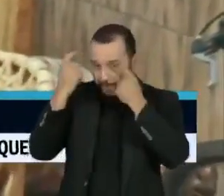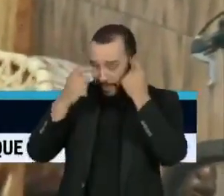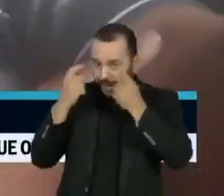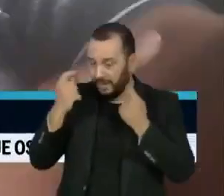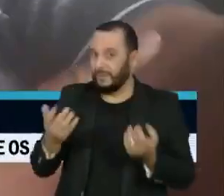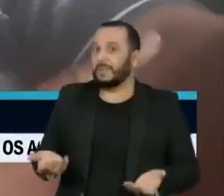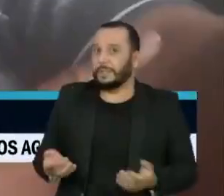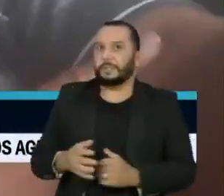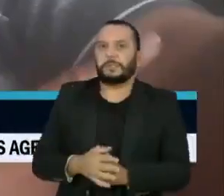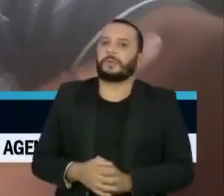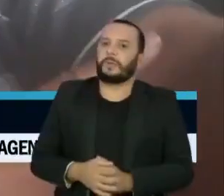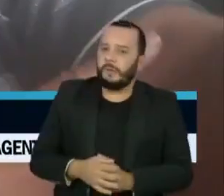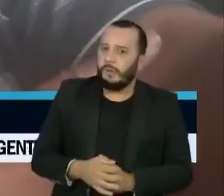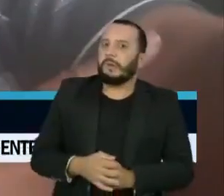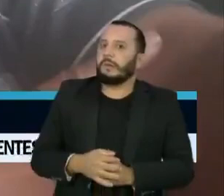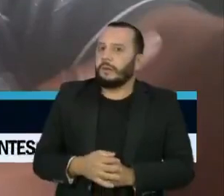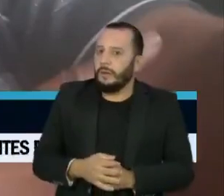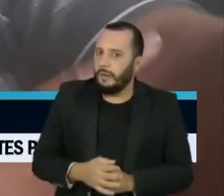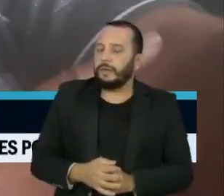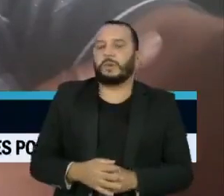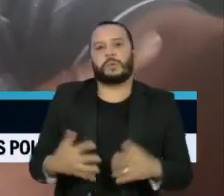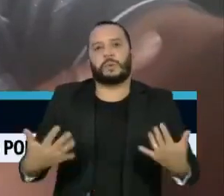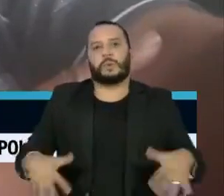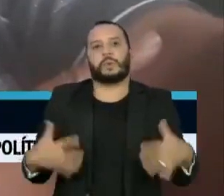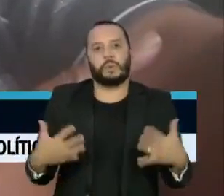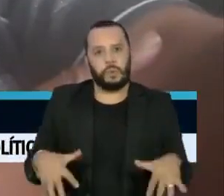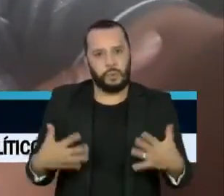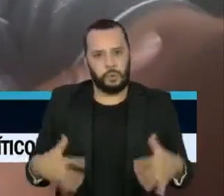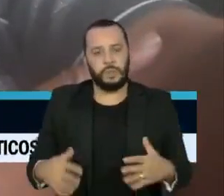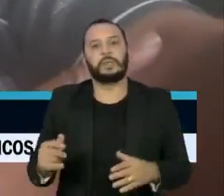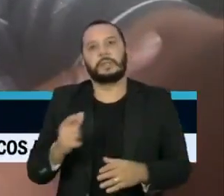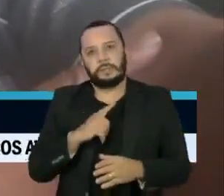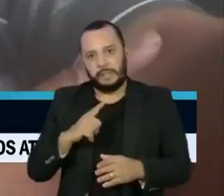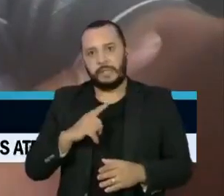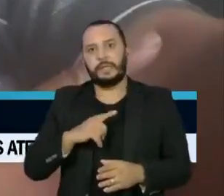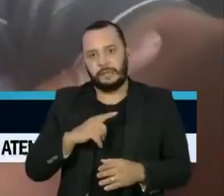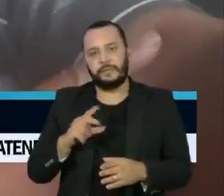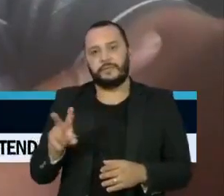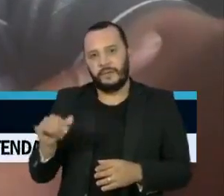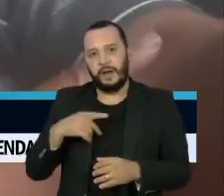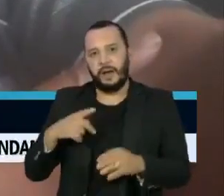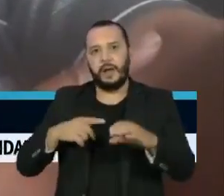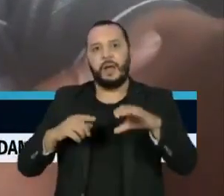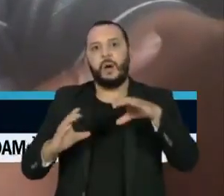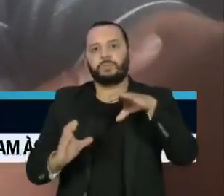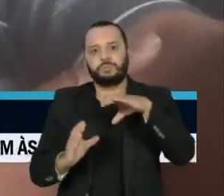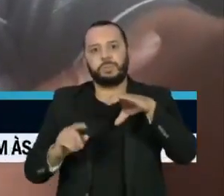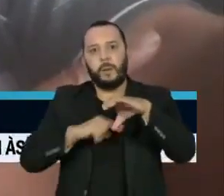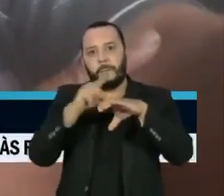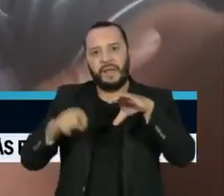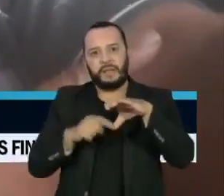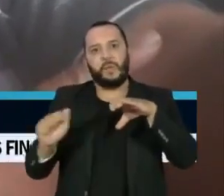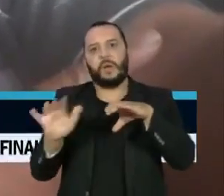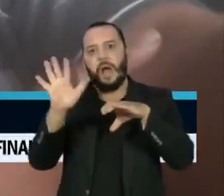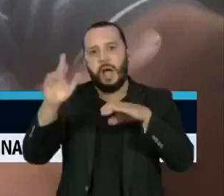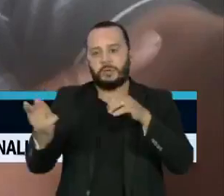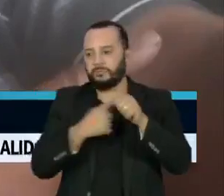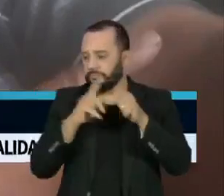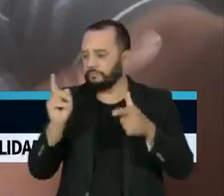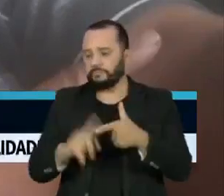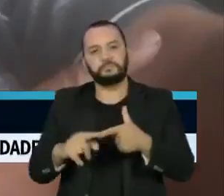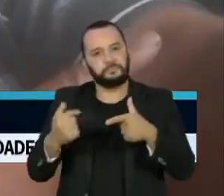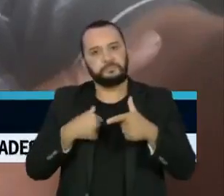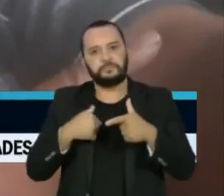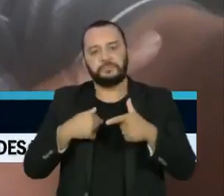novo reajuste. Junto com ele, vai arrastar os insumos, valor de pneu, preço de pneu. Uma viagem